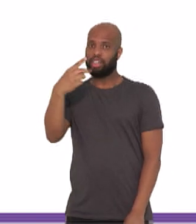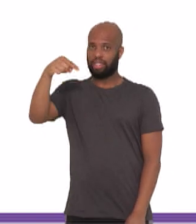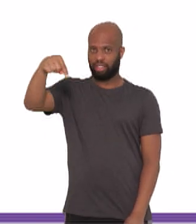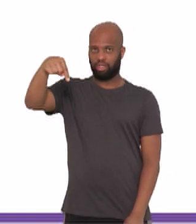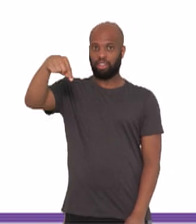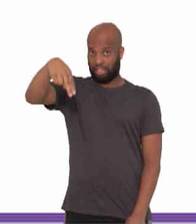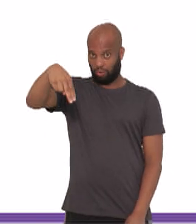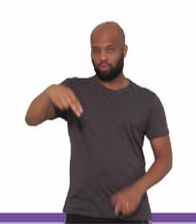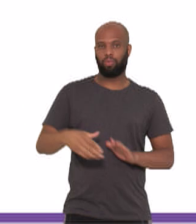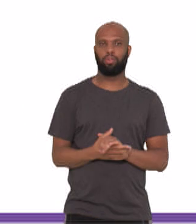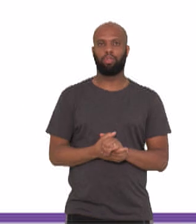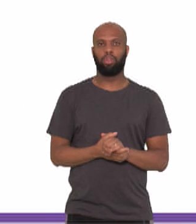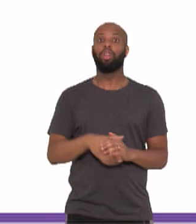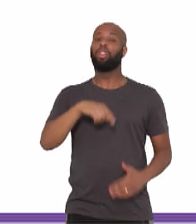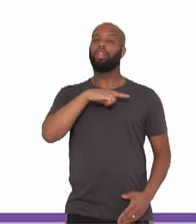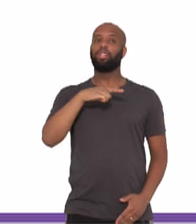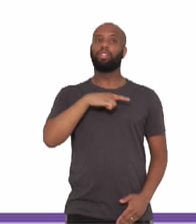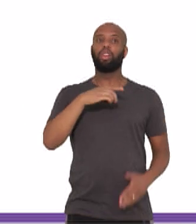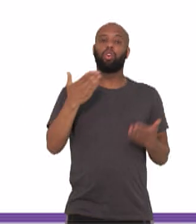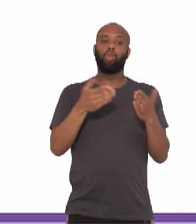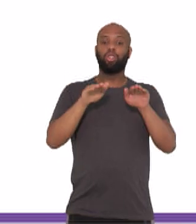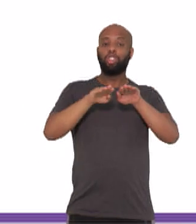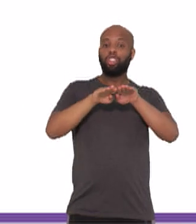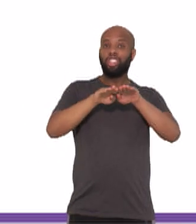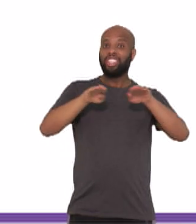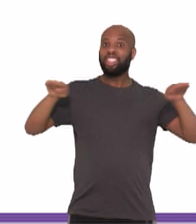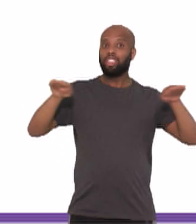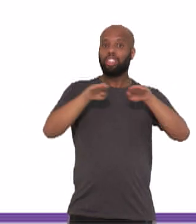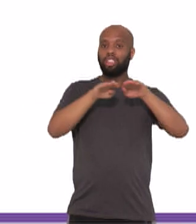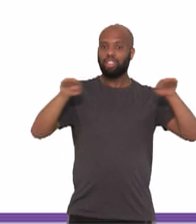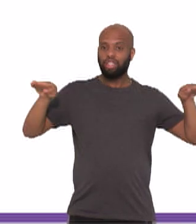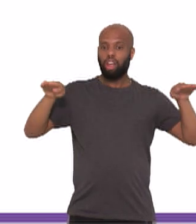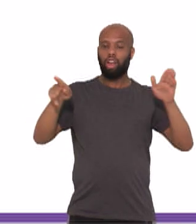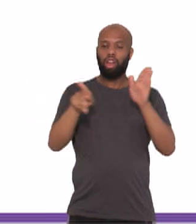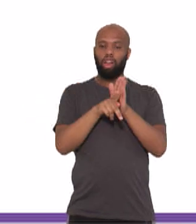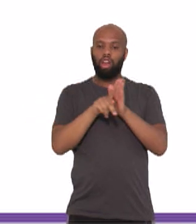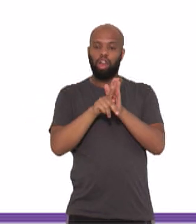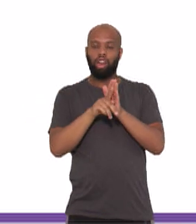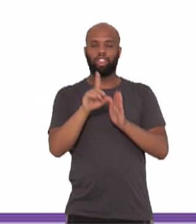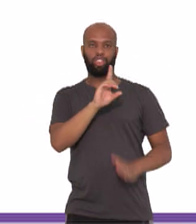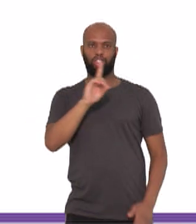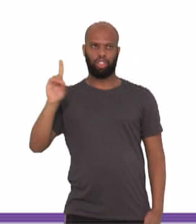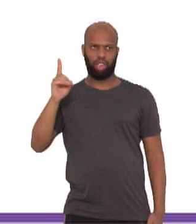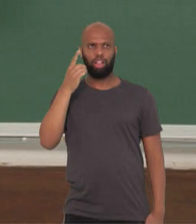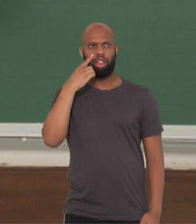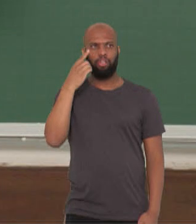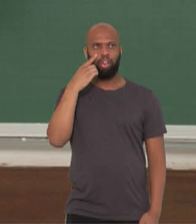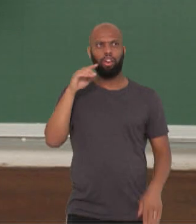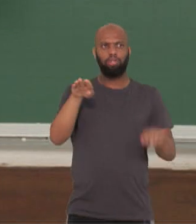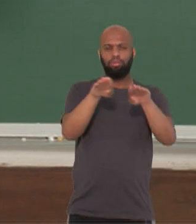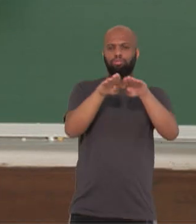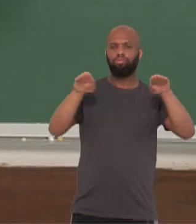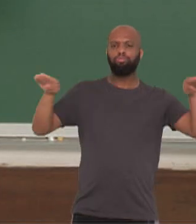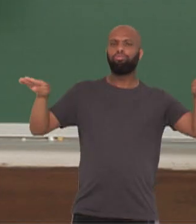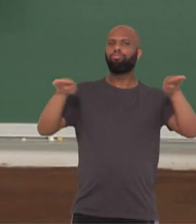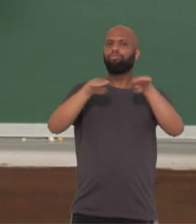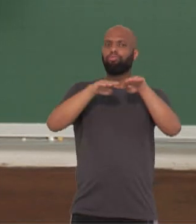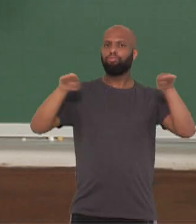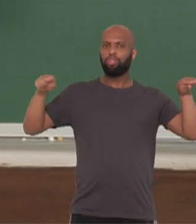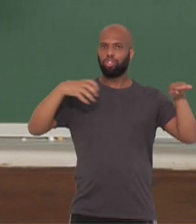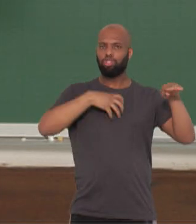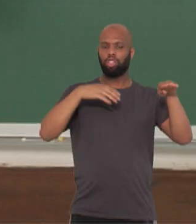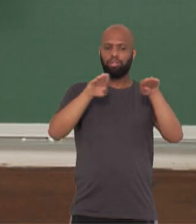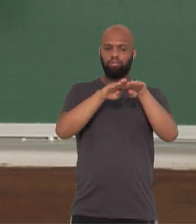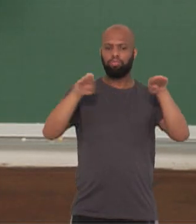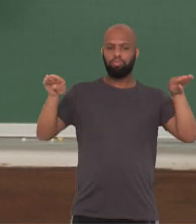newtons, na direção horizontal para a direita. Sublinhe esse valor aí, faça uma anotação no caderno. Na direção horizontal